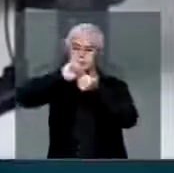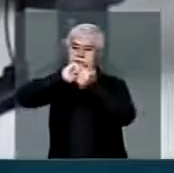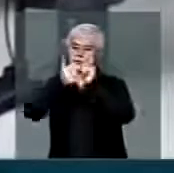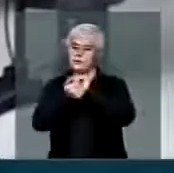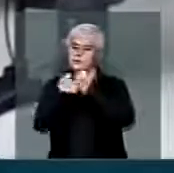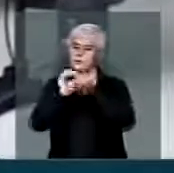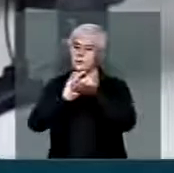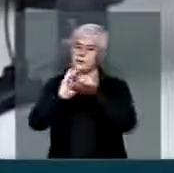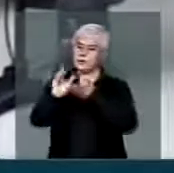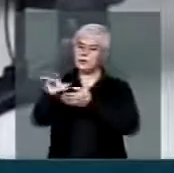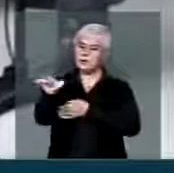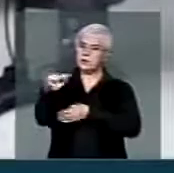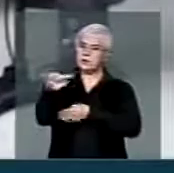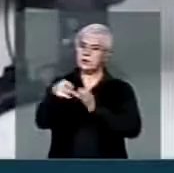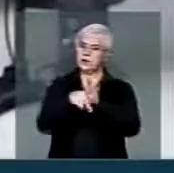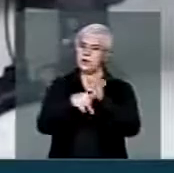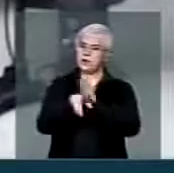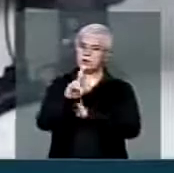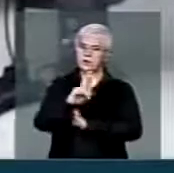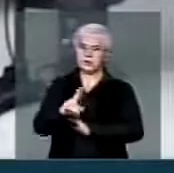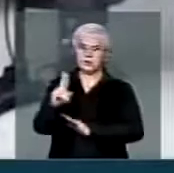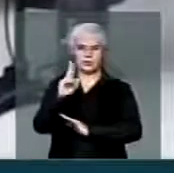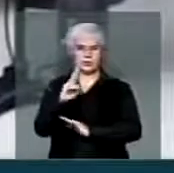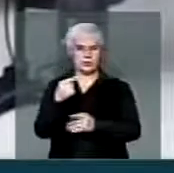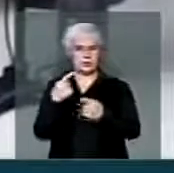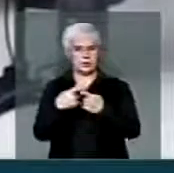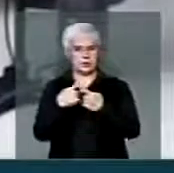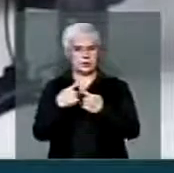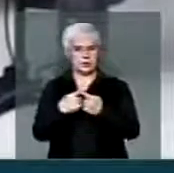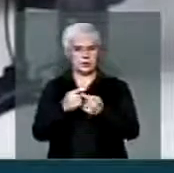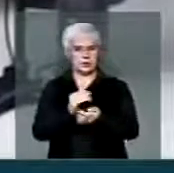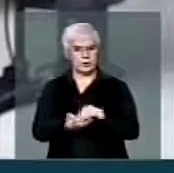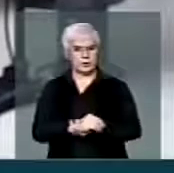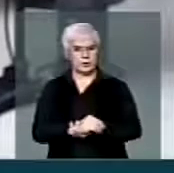aplicação inadequada desses recursos, porque Vossa Excelência